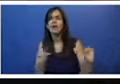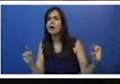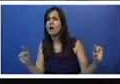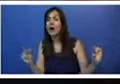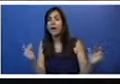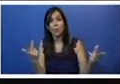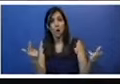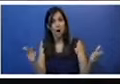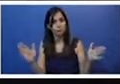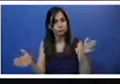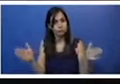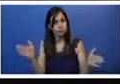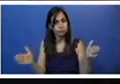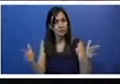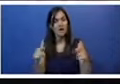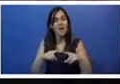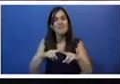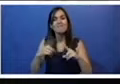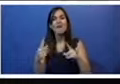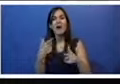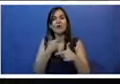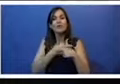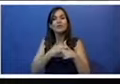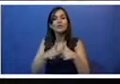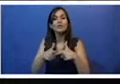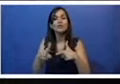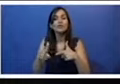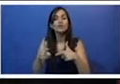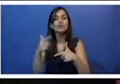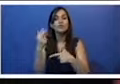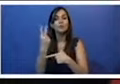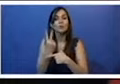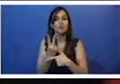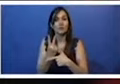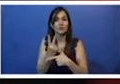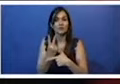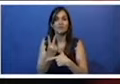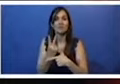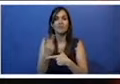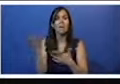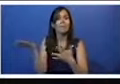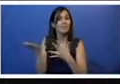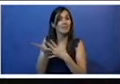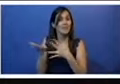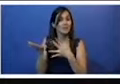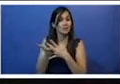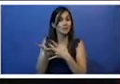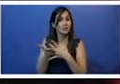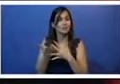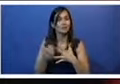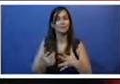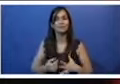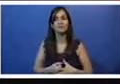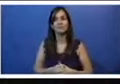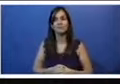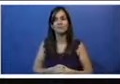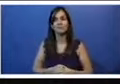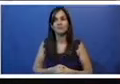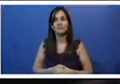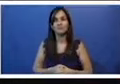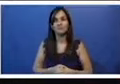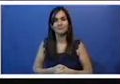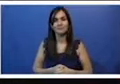mesmo tamanho só que Eu dividi pela metade ó Eu dividi em duas partes e peguei a metade aqui aqui